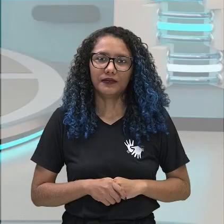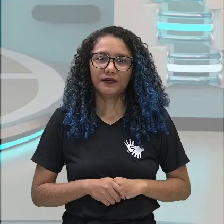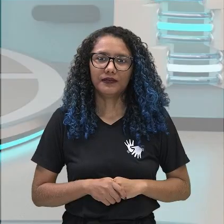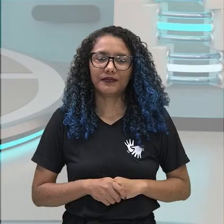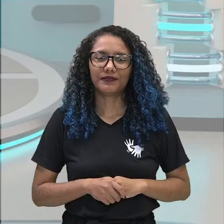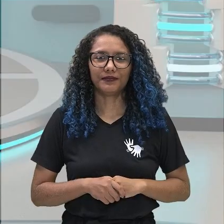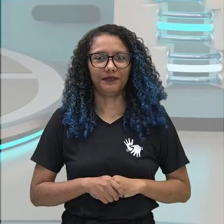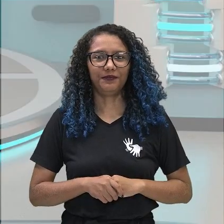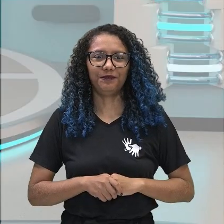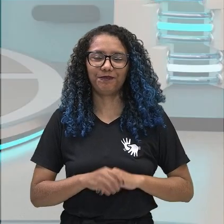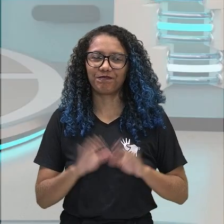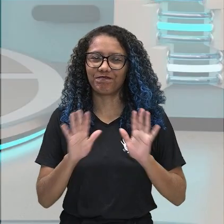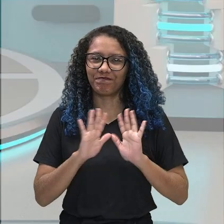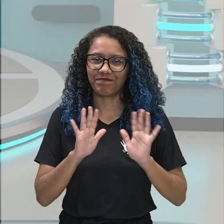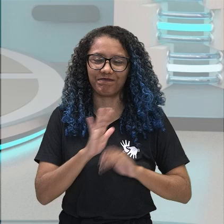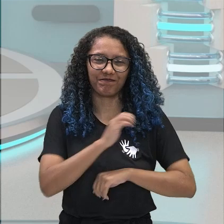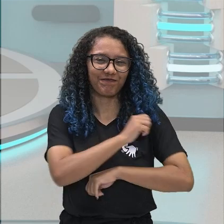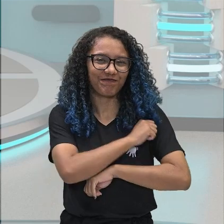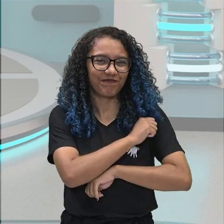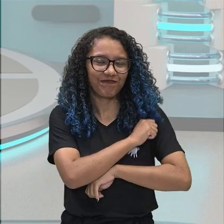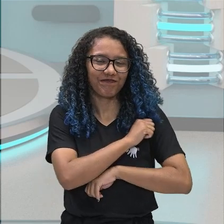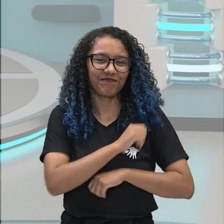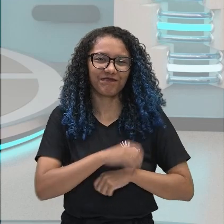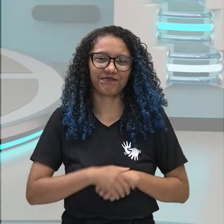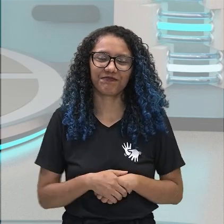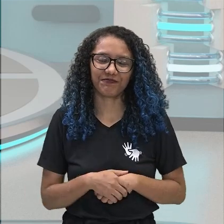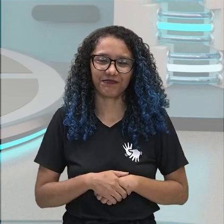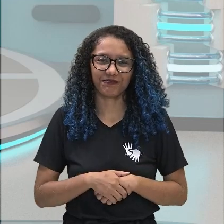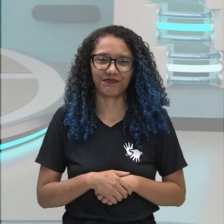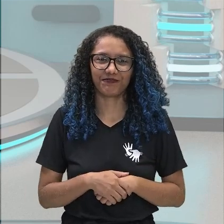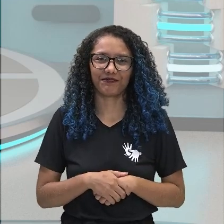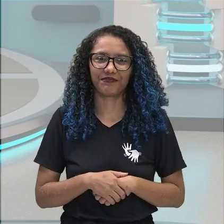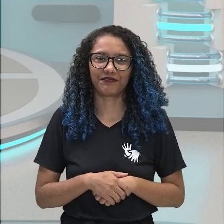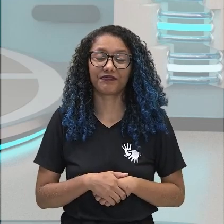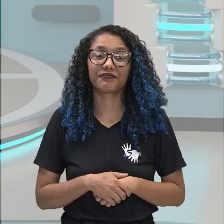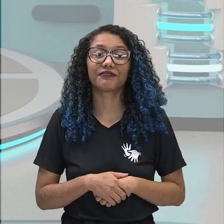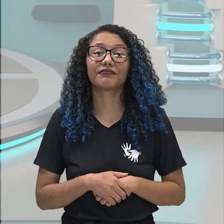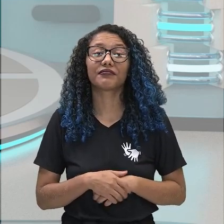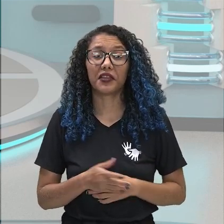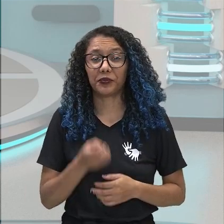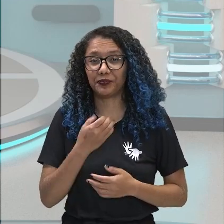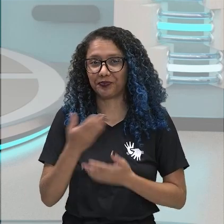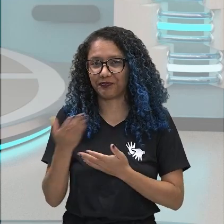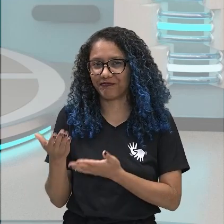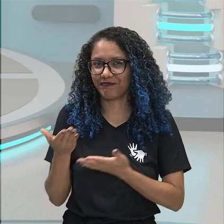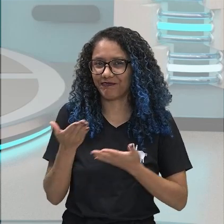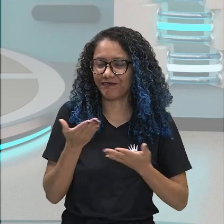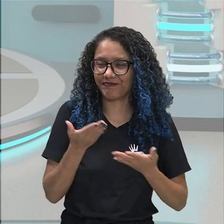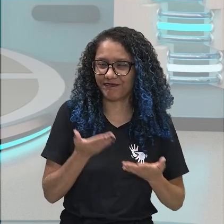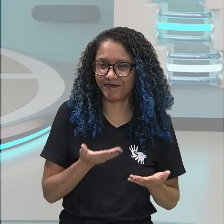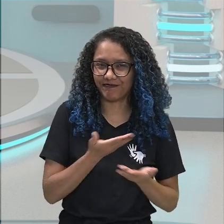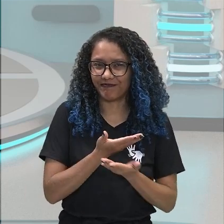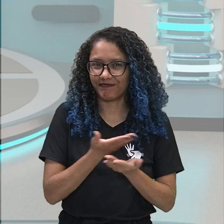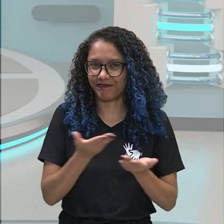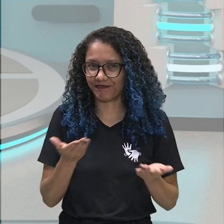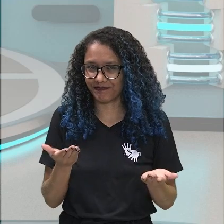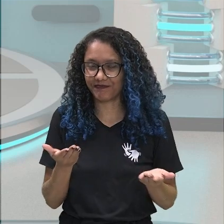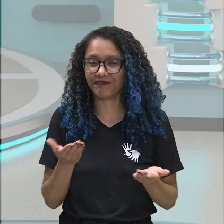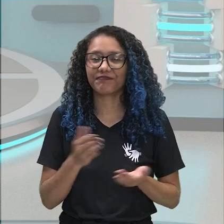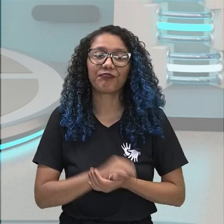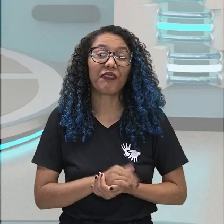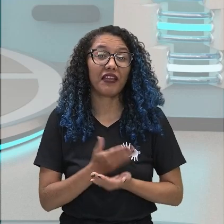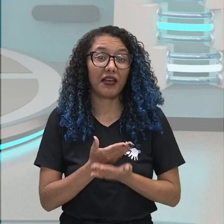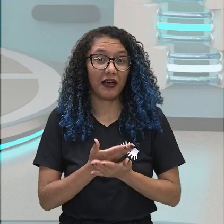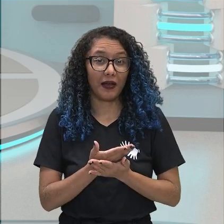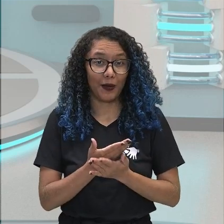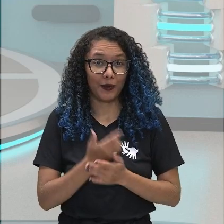Hola, hola, mis queridos alumnos, queridos estudiantes, sean todos muy bienvenidos a nuestra clase